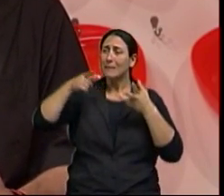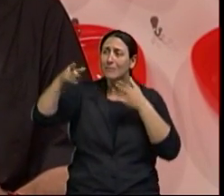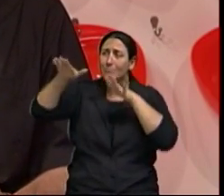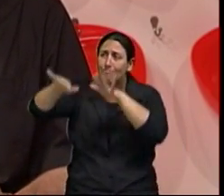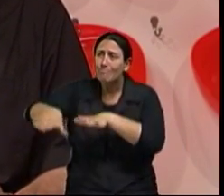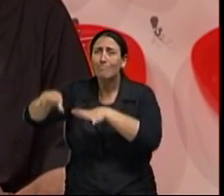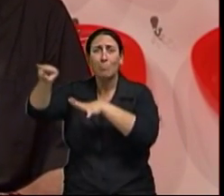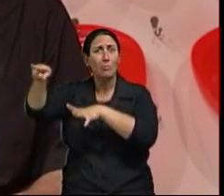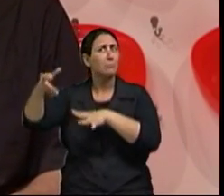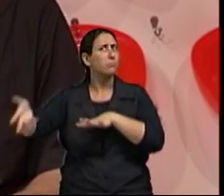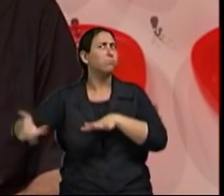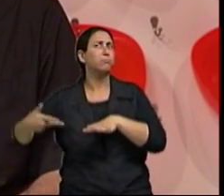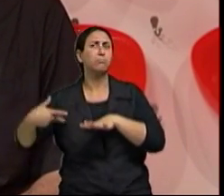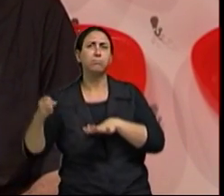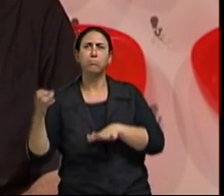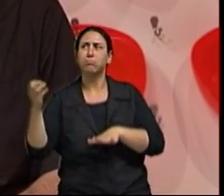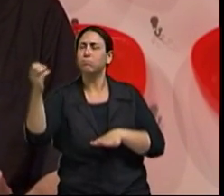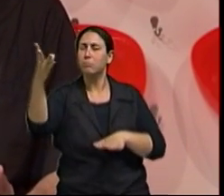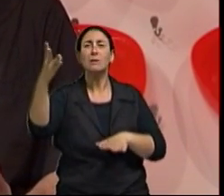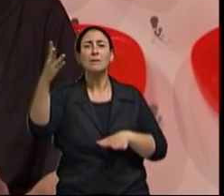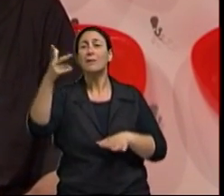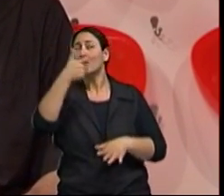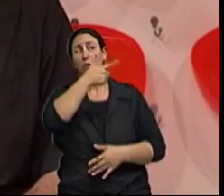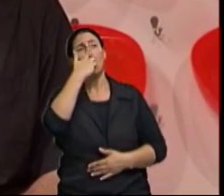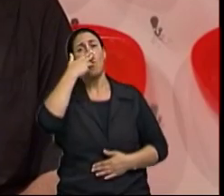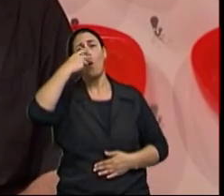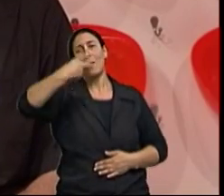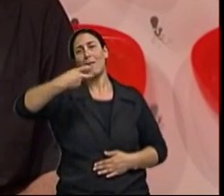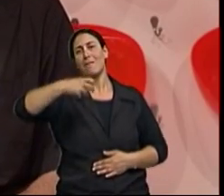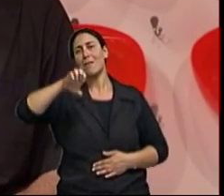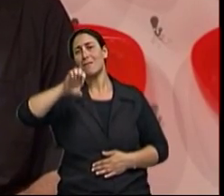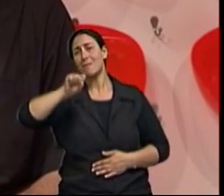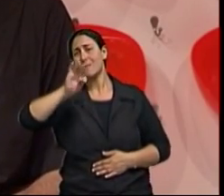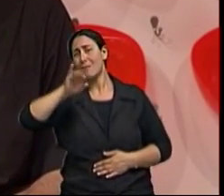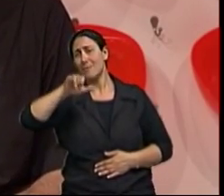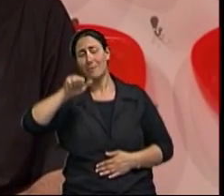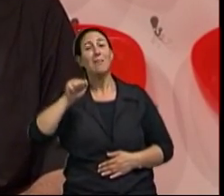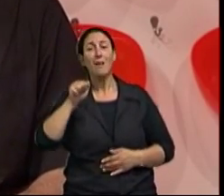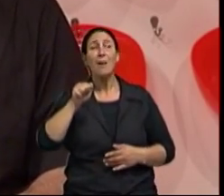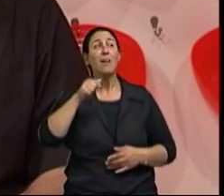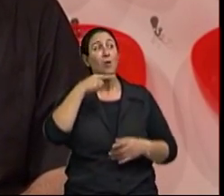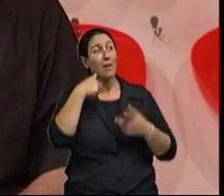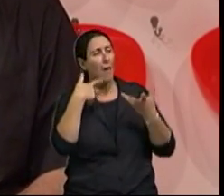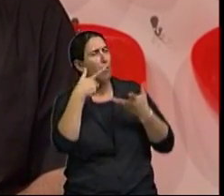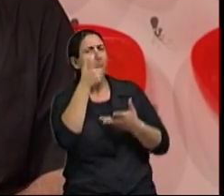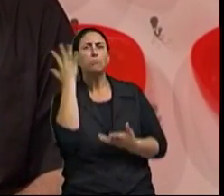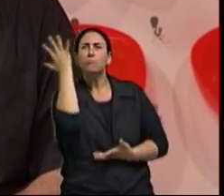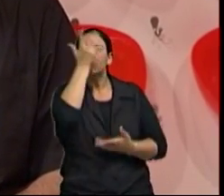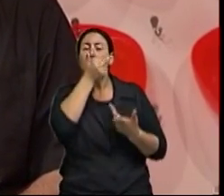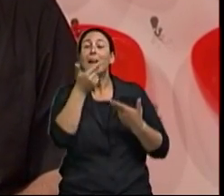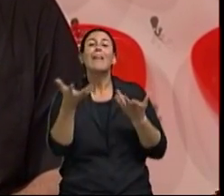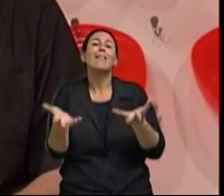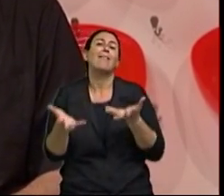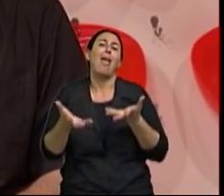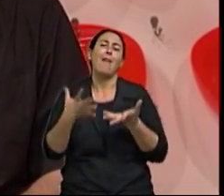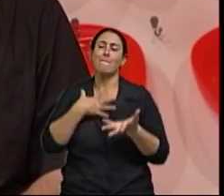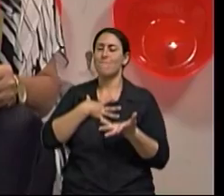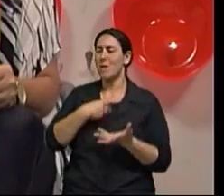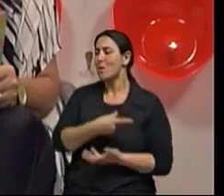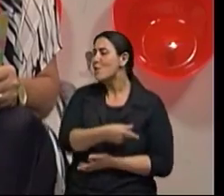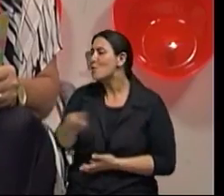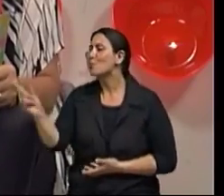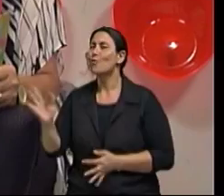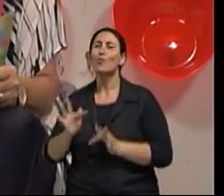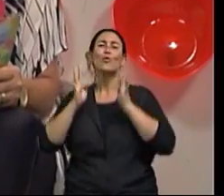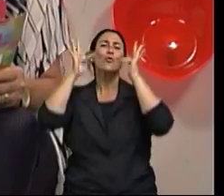nós estamos usufruindo a Quinta da Estância, mas os nossos filhos e netos poderem também usufruir a Quinta da Estância. Claro. Mas e como é que fica a